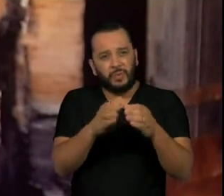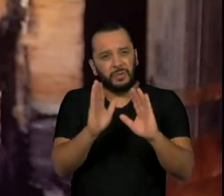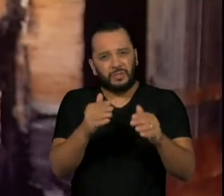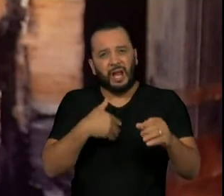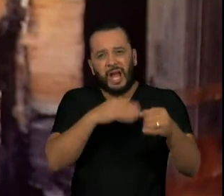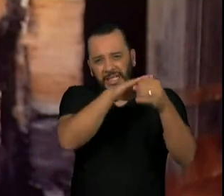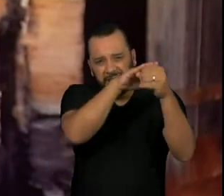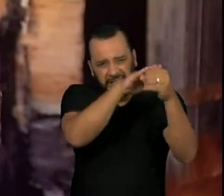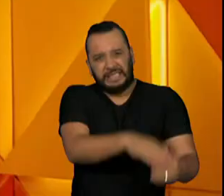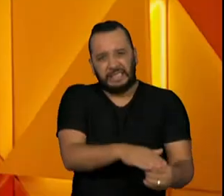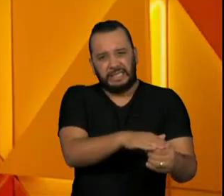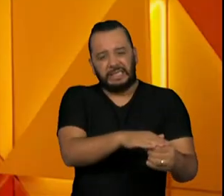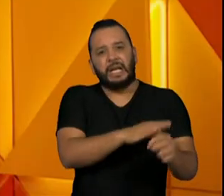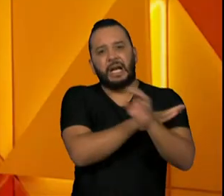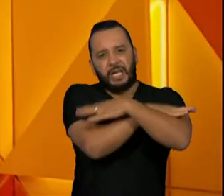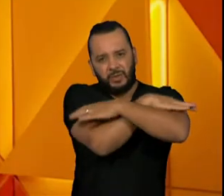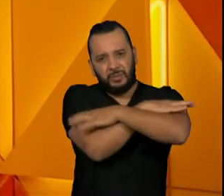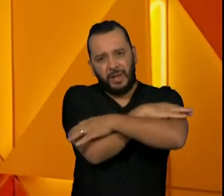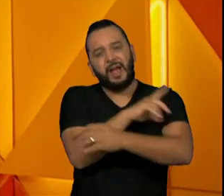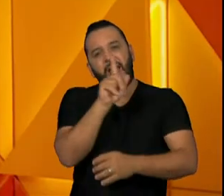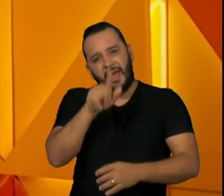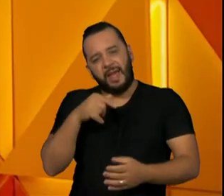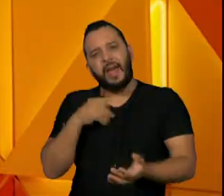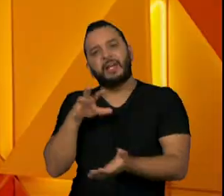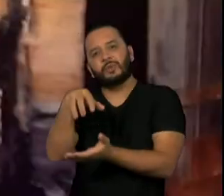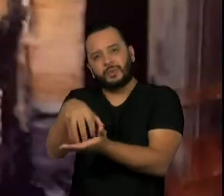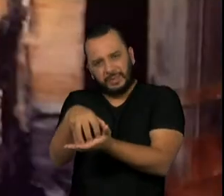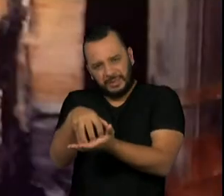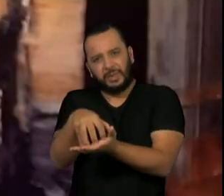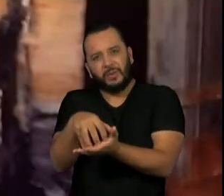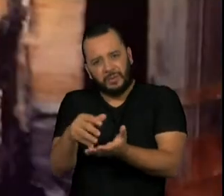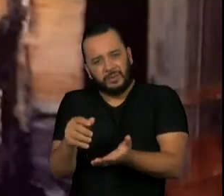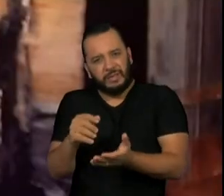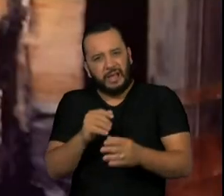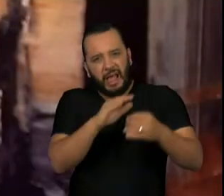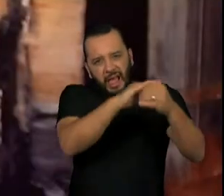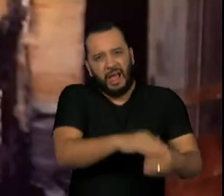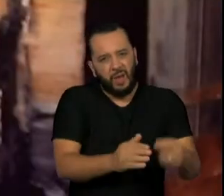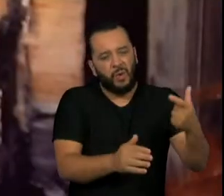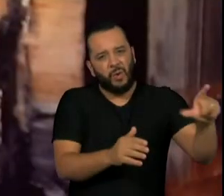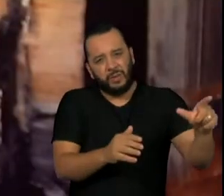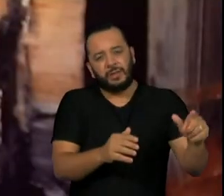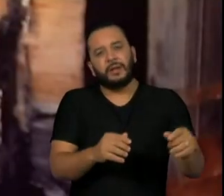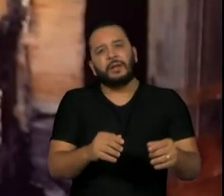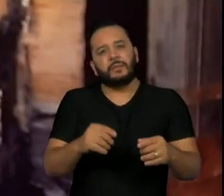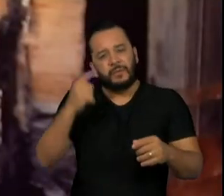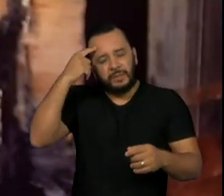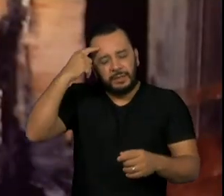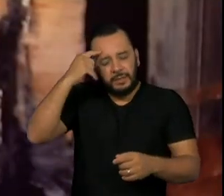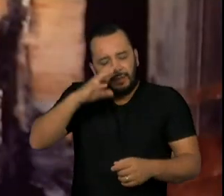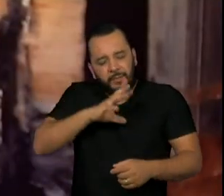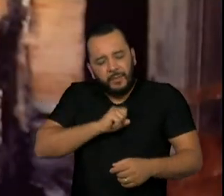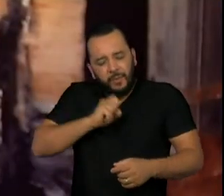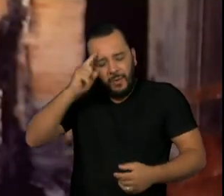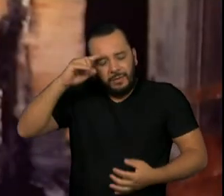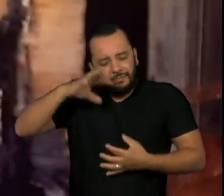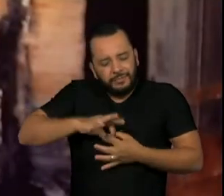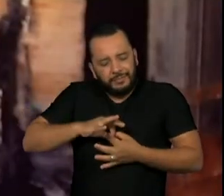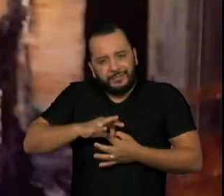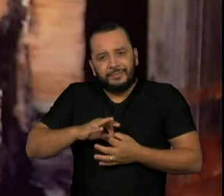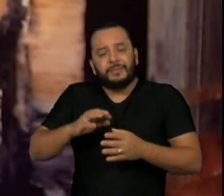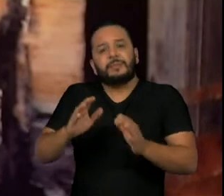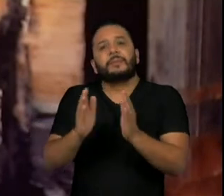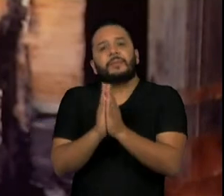a instituição que está massacrando a intuição. Por favor, abraça a intuição. E,